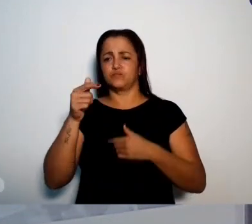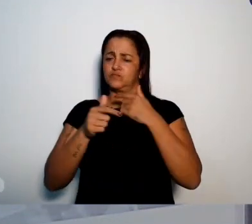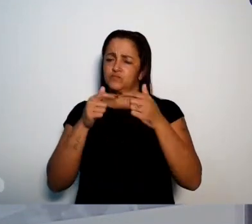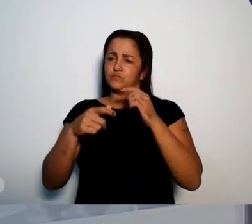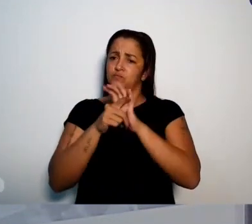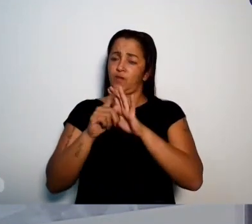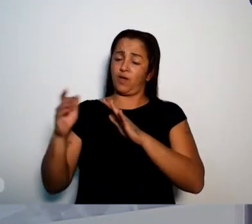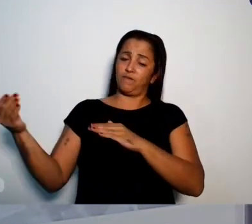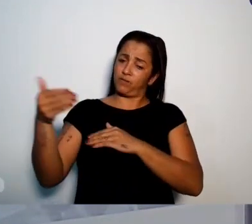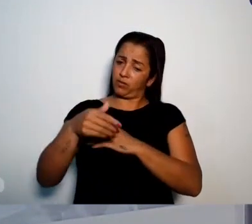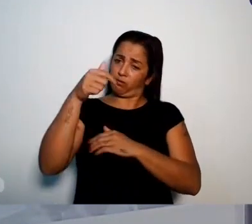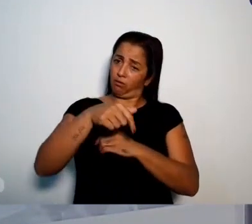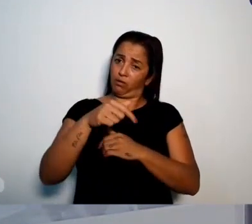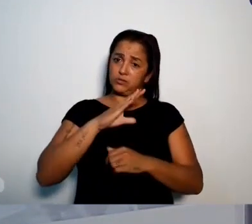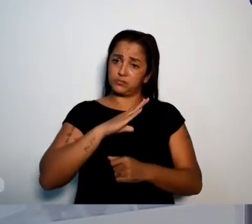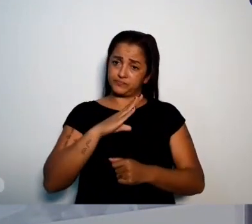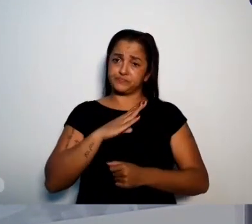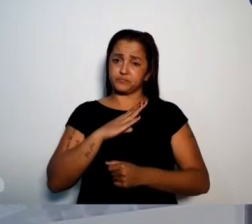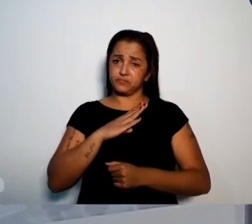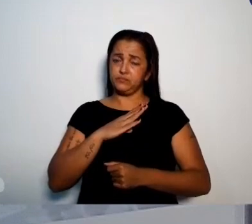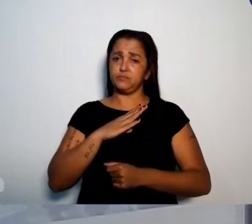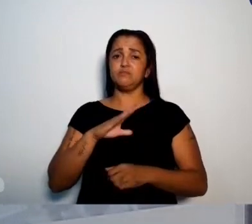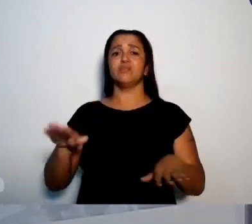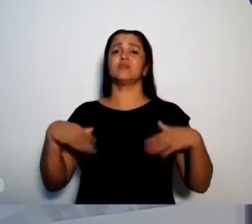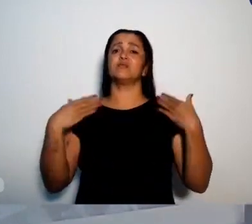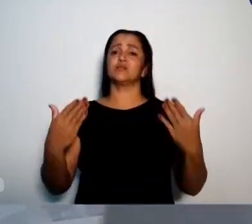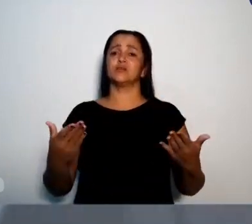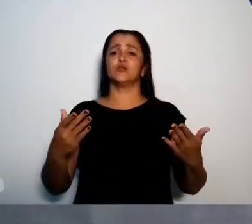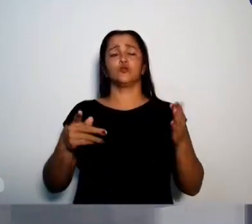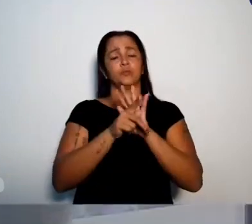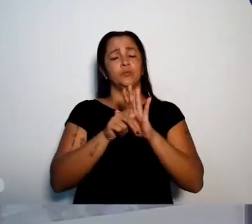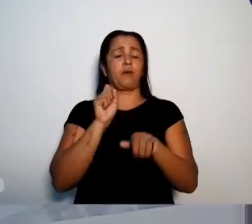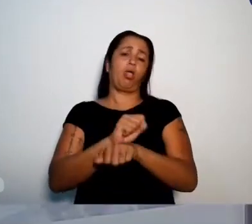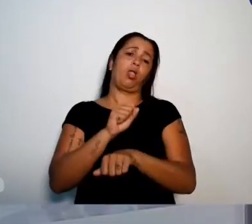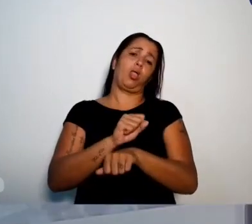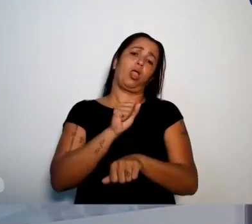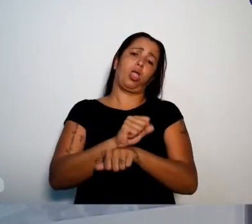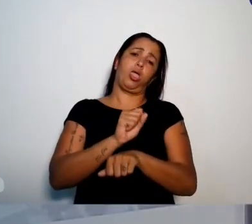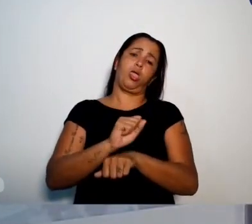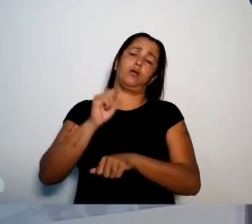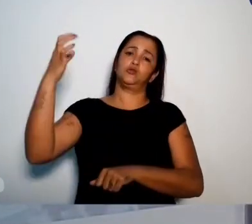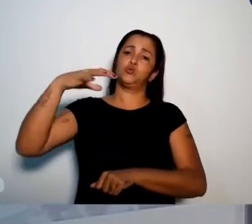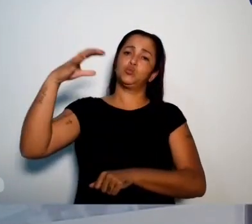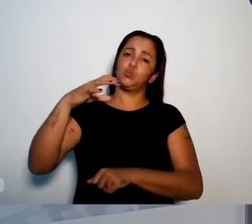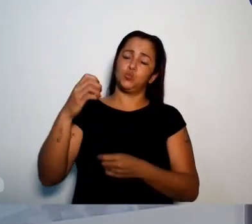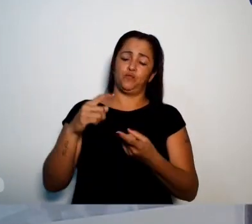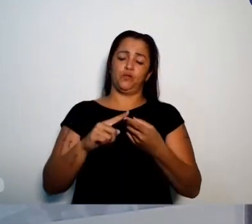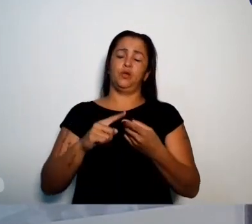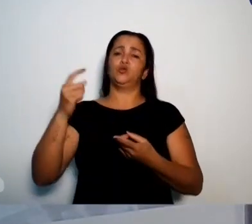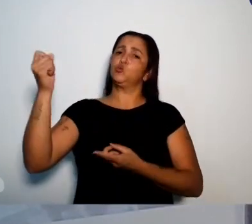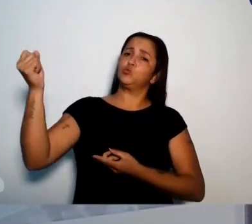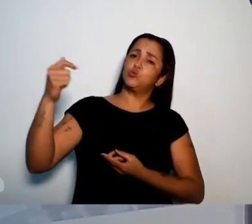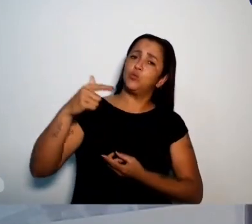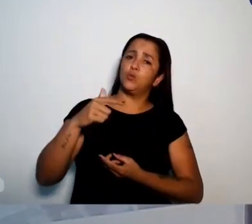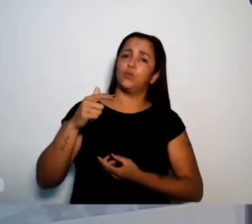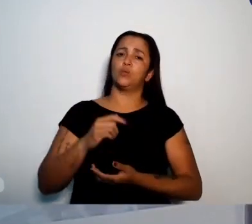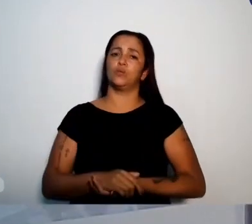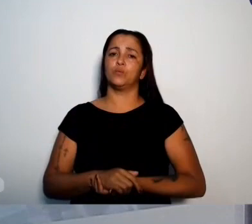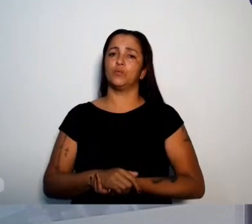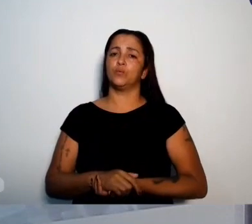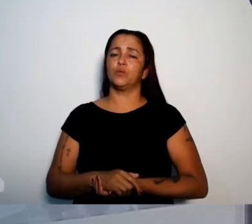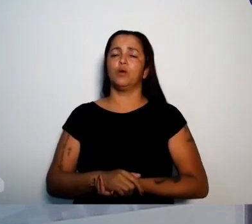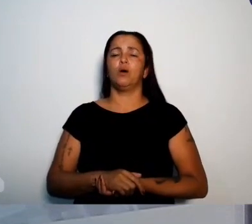a cidade. E então eles ficam ali aguardando na chuva, no sol, o